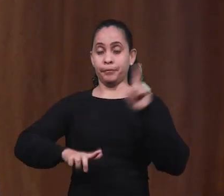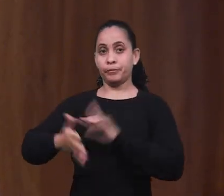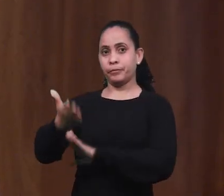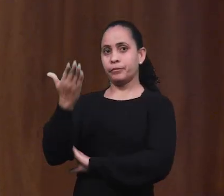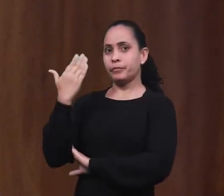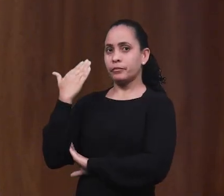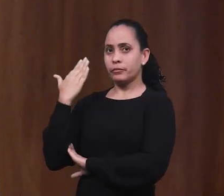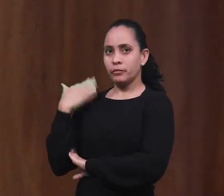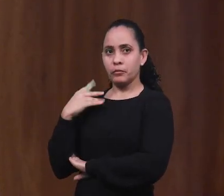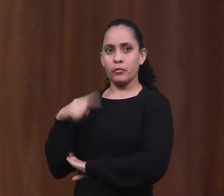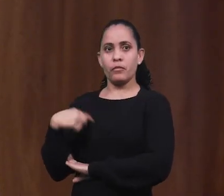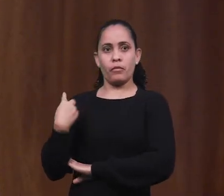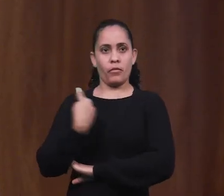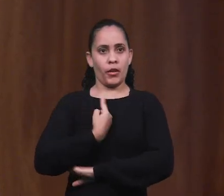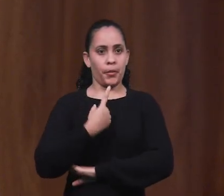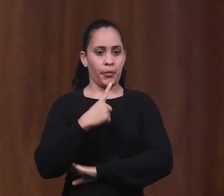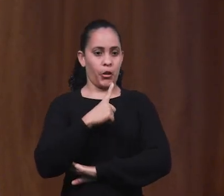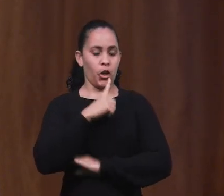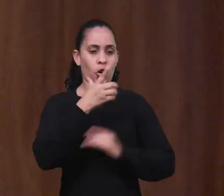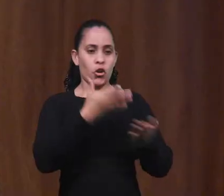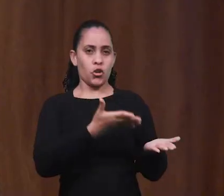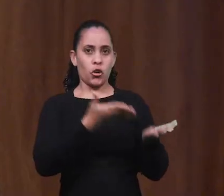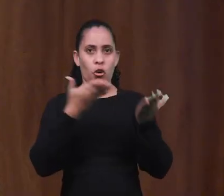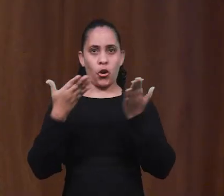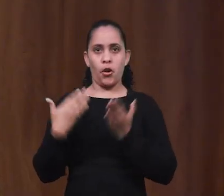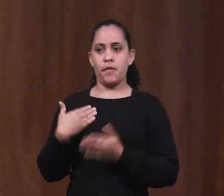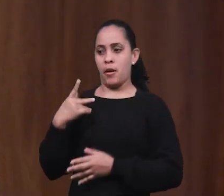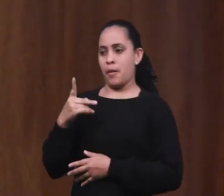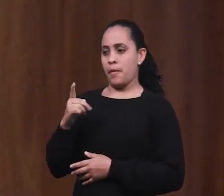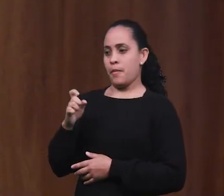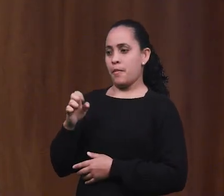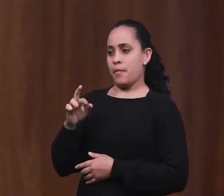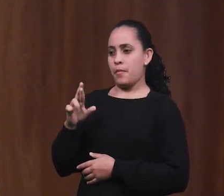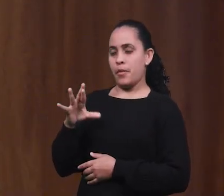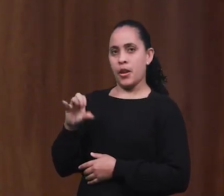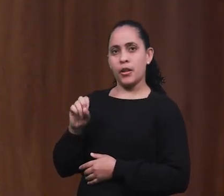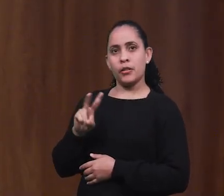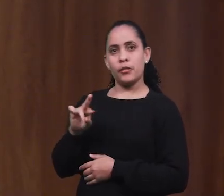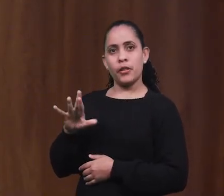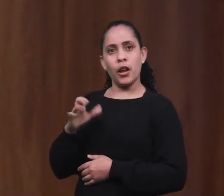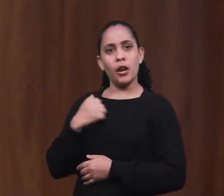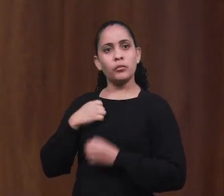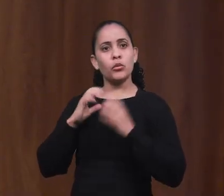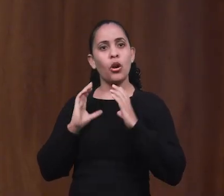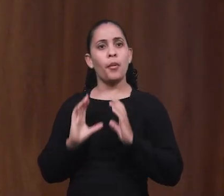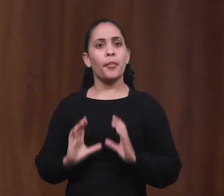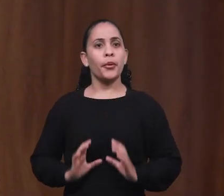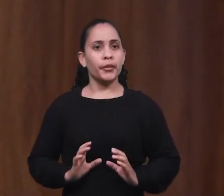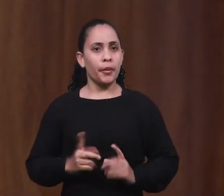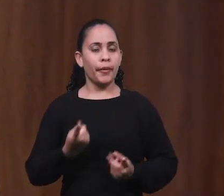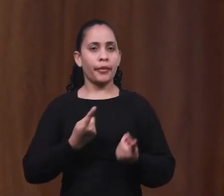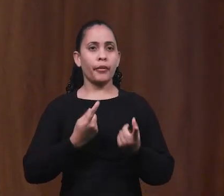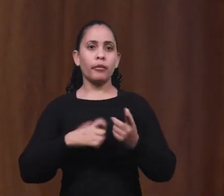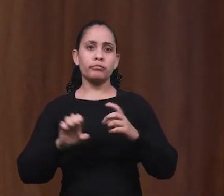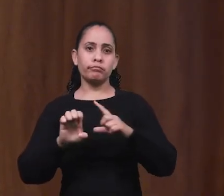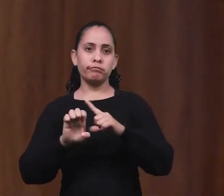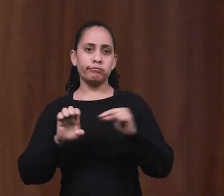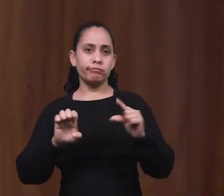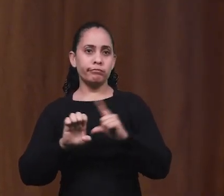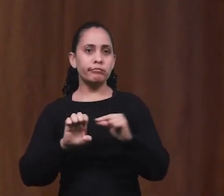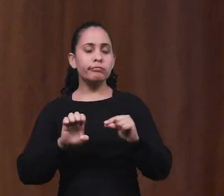anterior, nós estivemos com o convidado Pedro Viana falando sobre o comportamento empreendedor,